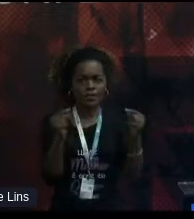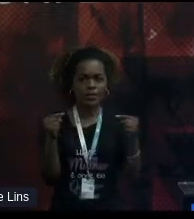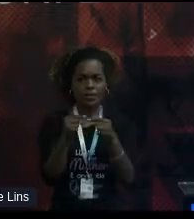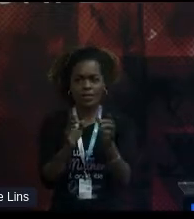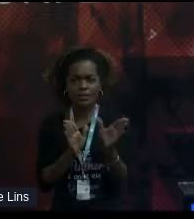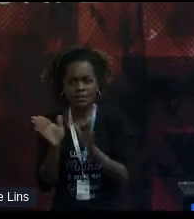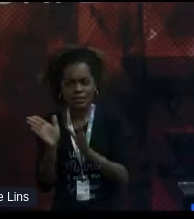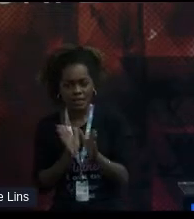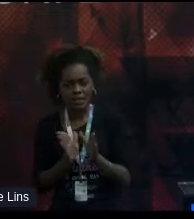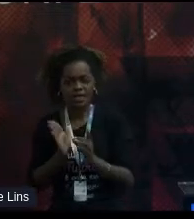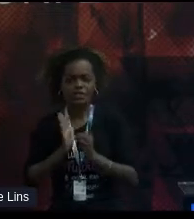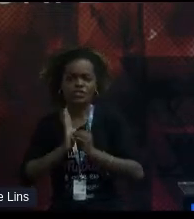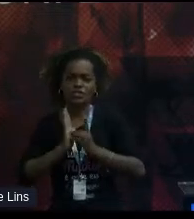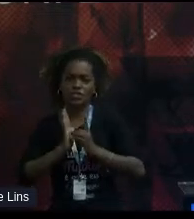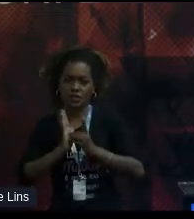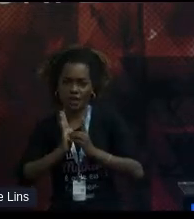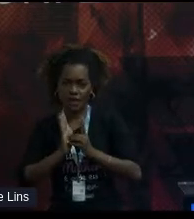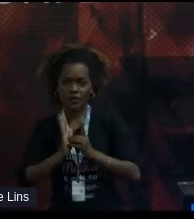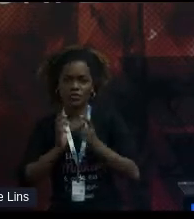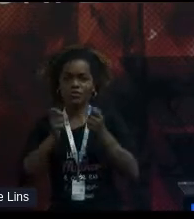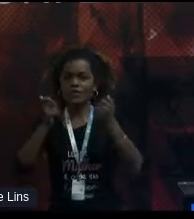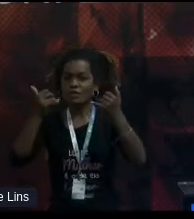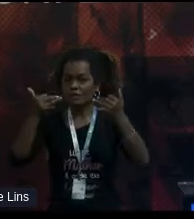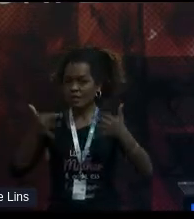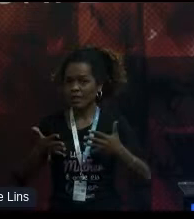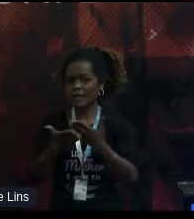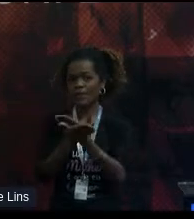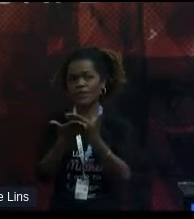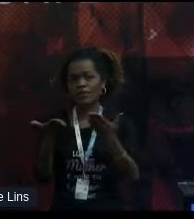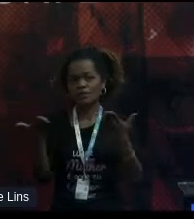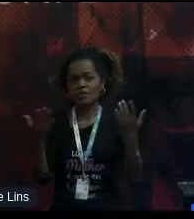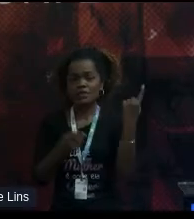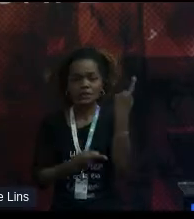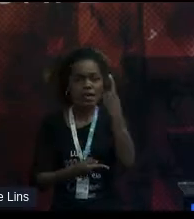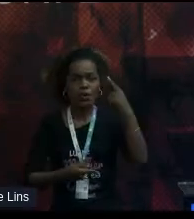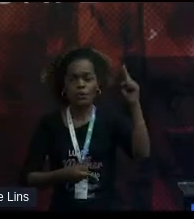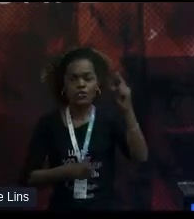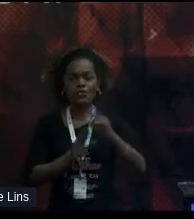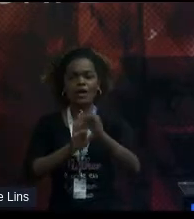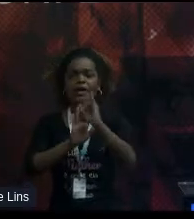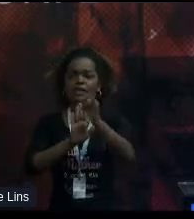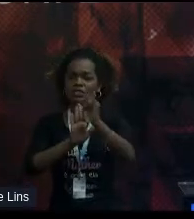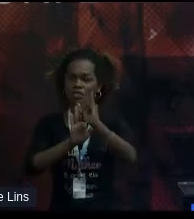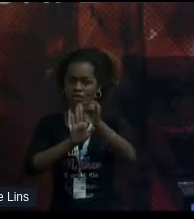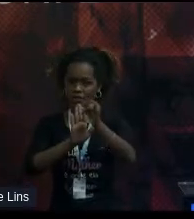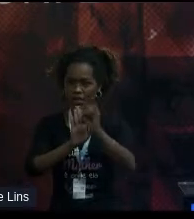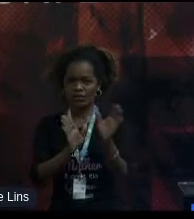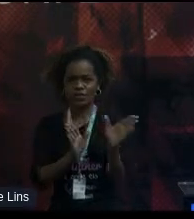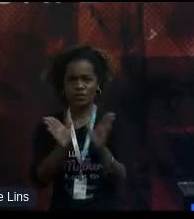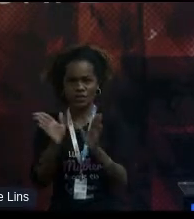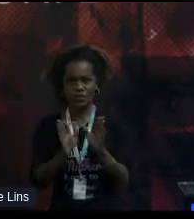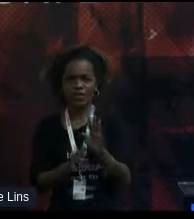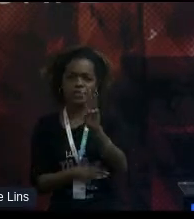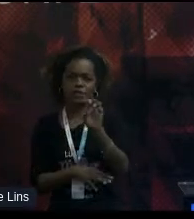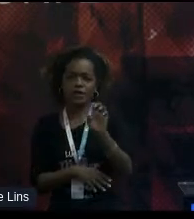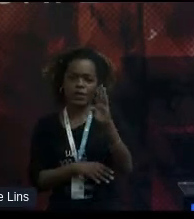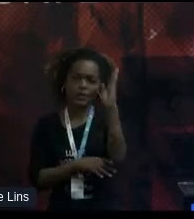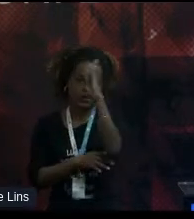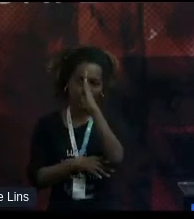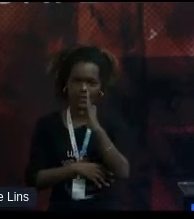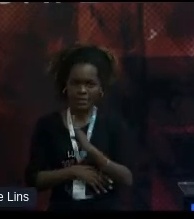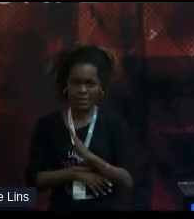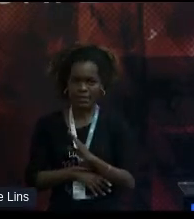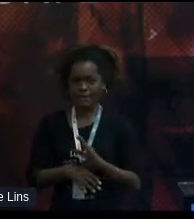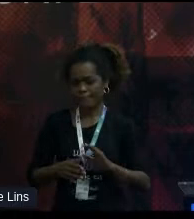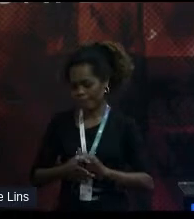digital, onde a gente quer falar um pouquinho para vocês sobre a última edição da pesquisa de acessibilidade da web brasileira, sobre a experiência